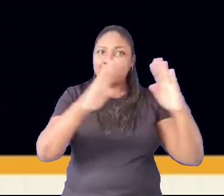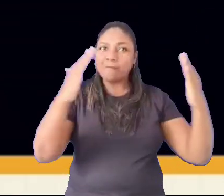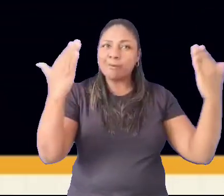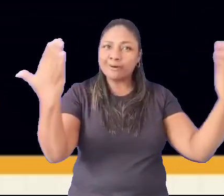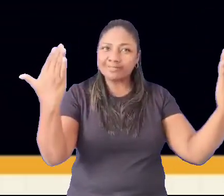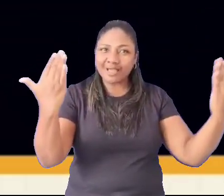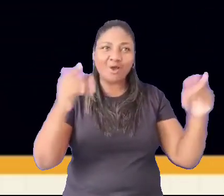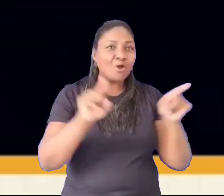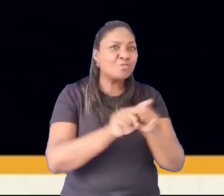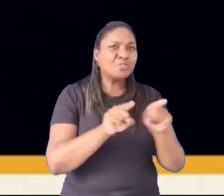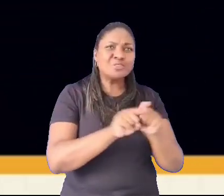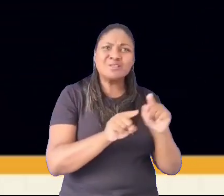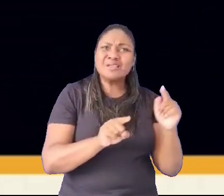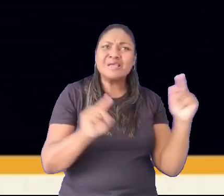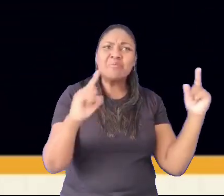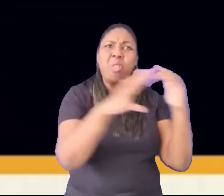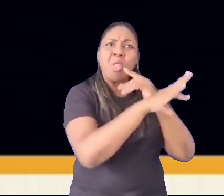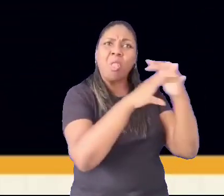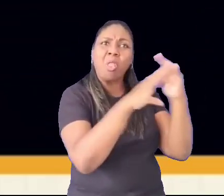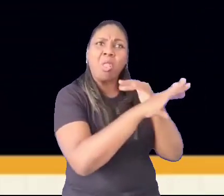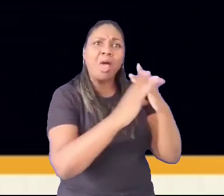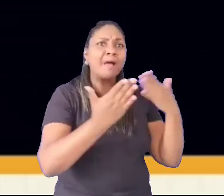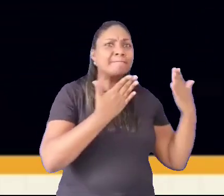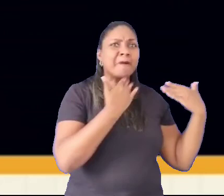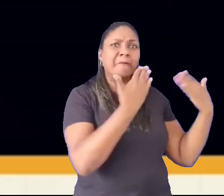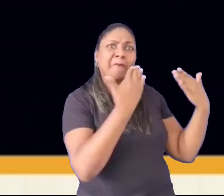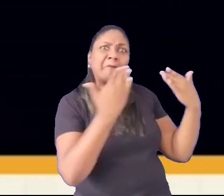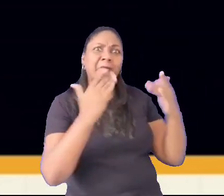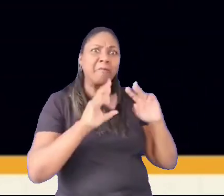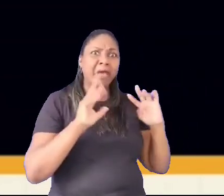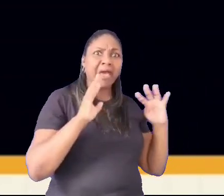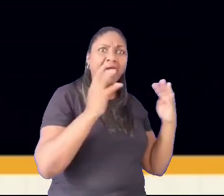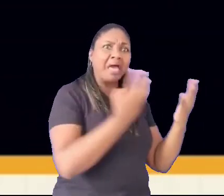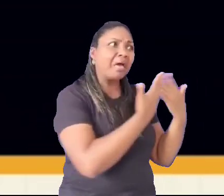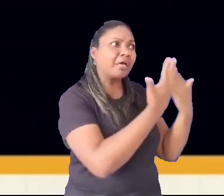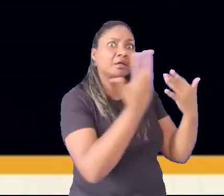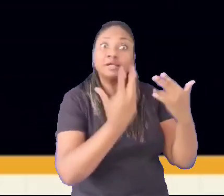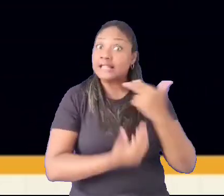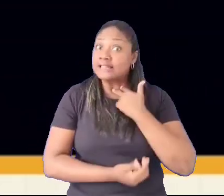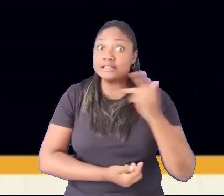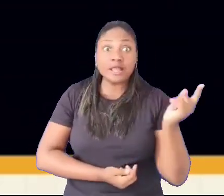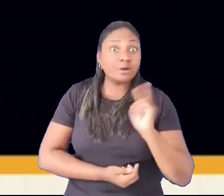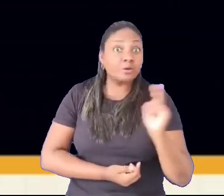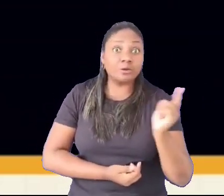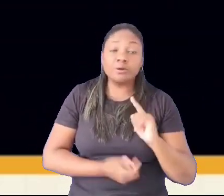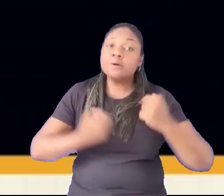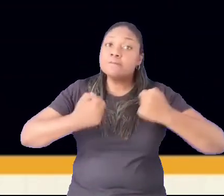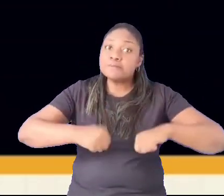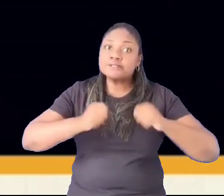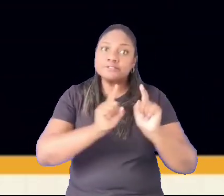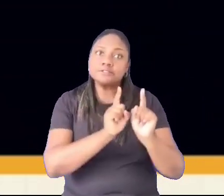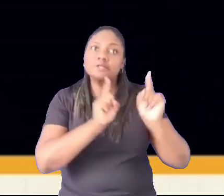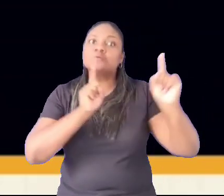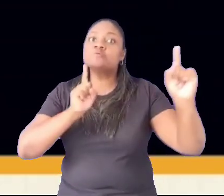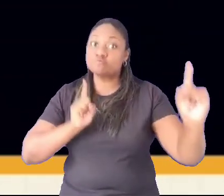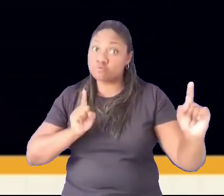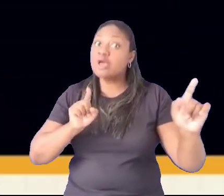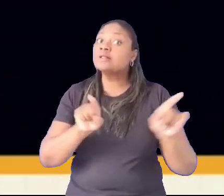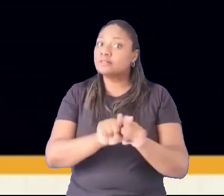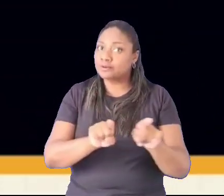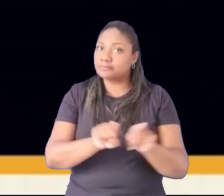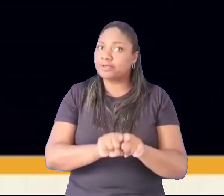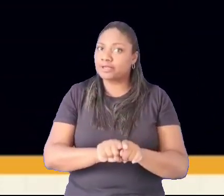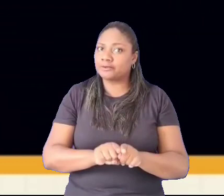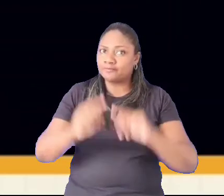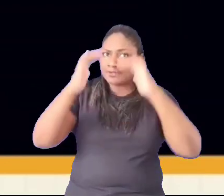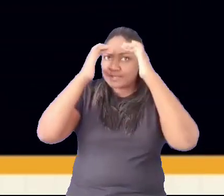ficar aglomerando, fazendo rodinha, conversando. Tem que ter 1,5 metros de distanciamento, inclusive lá fora. Se a